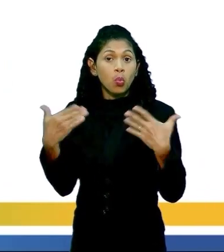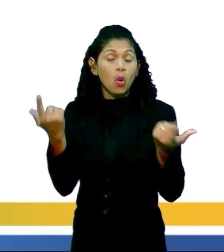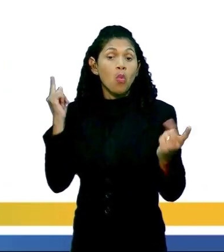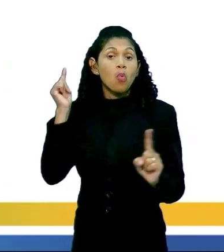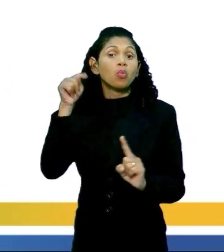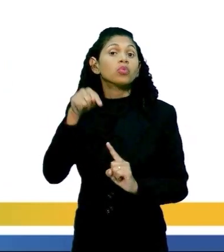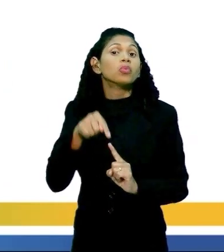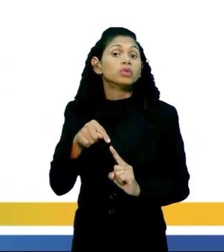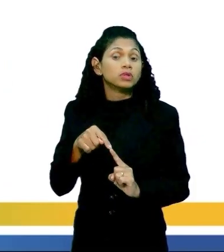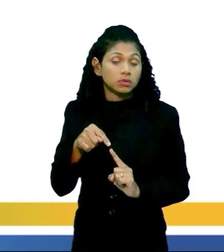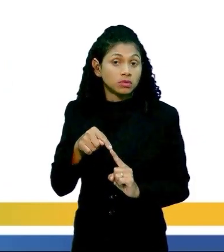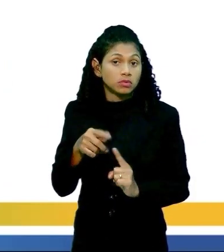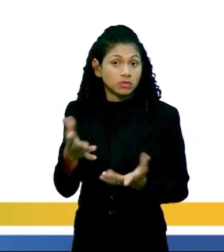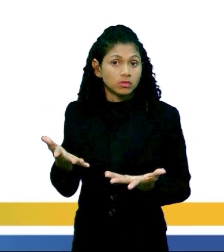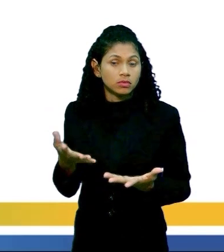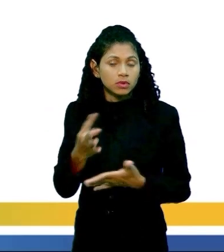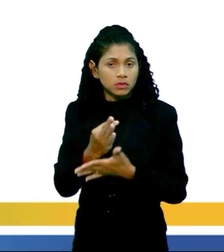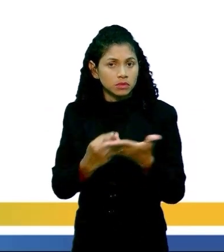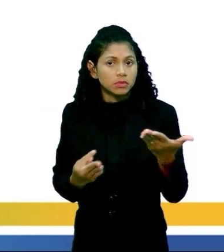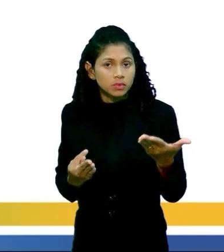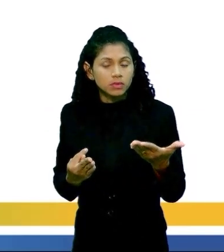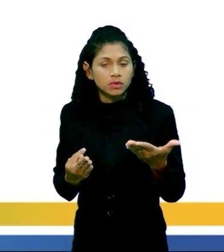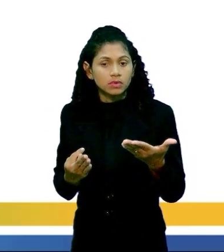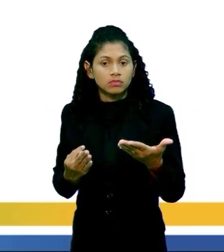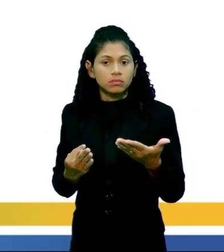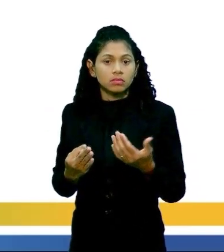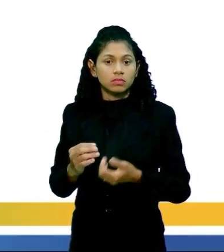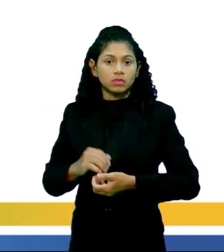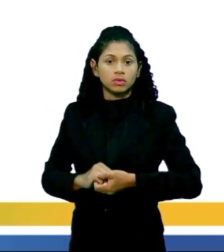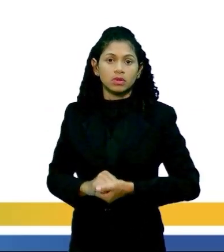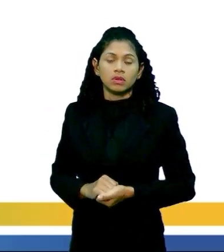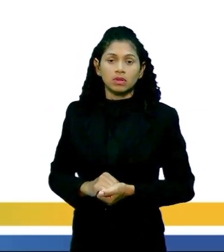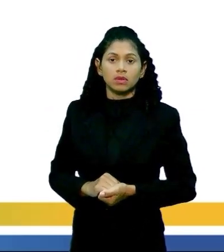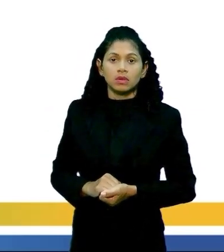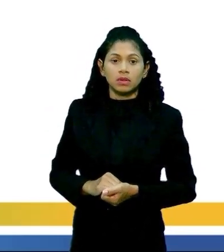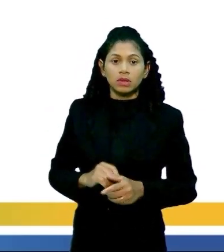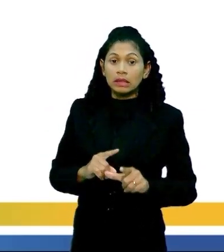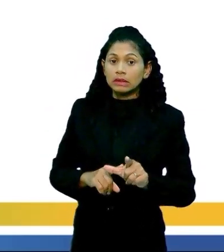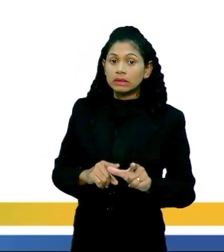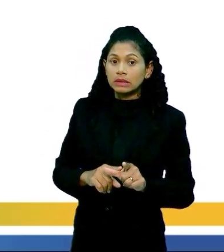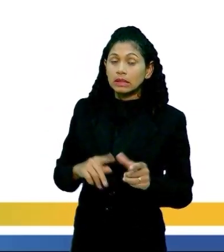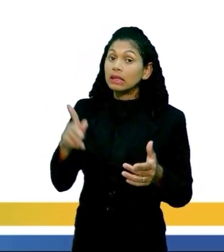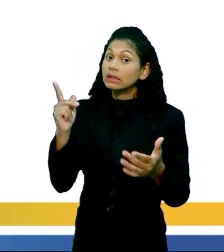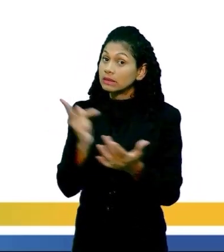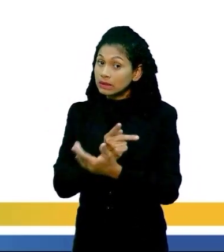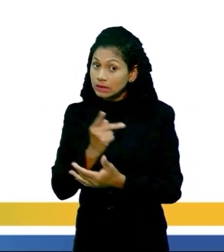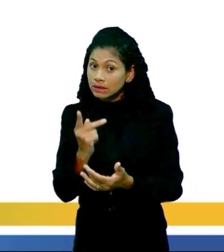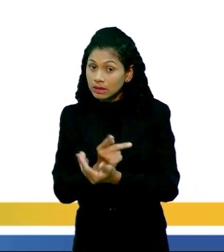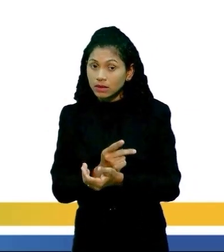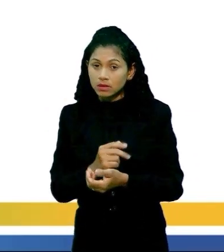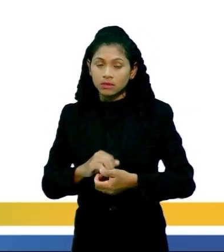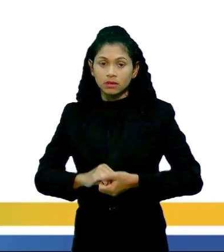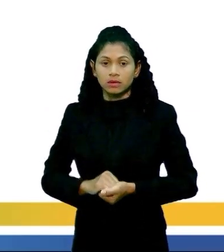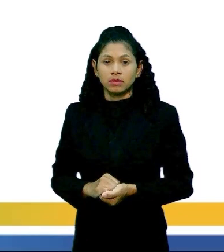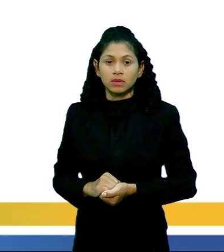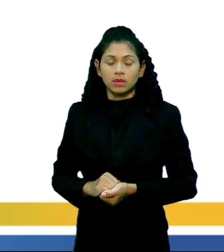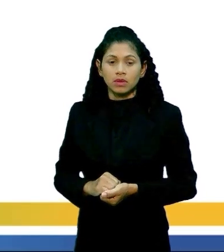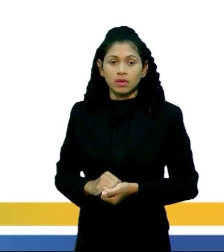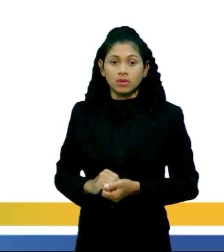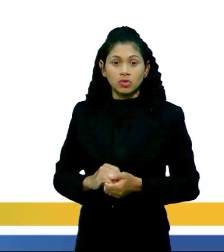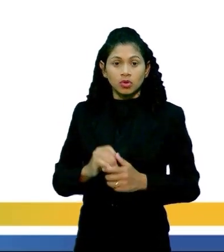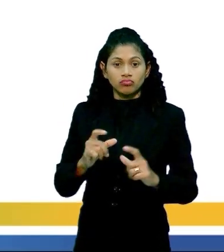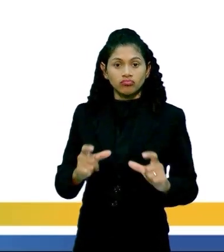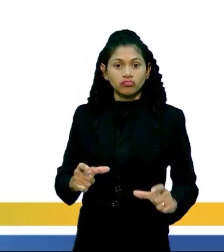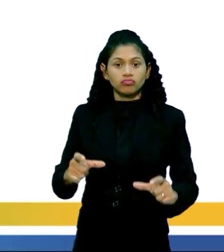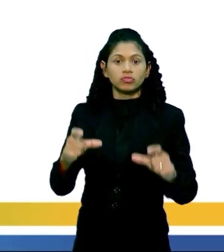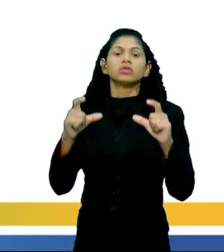que o tomate era tóxico. Falava que havia outras hortaliças, né? Que eram tóxicas, mas não o tomate. Destacar a